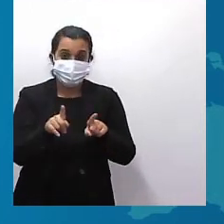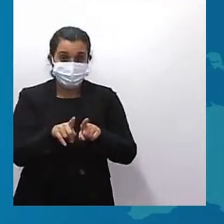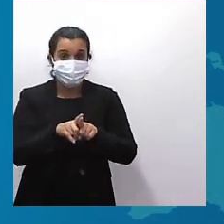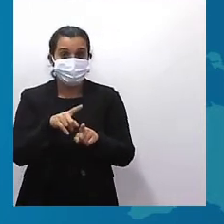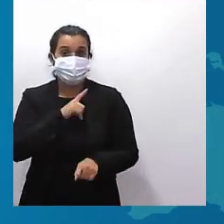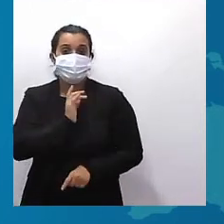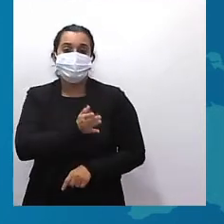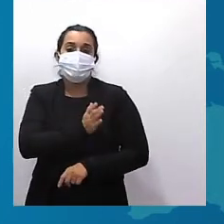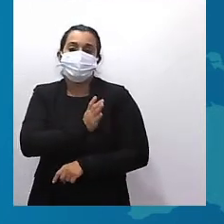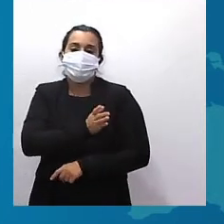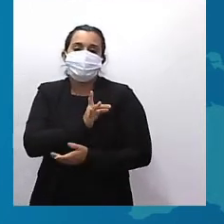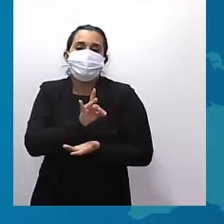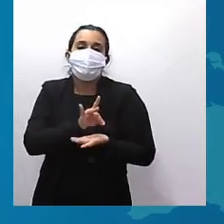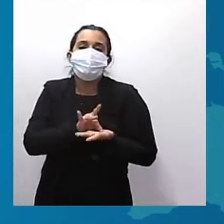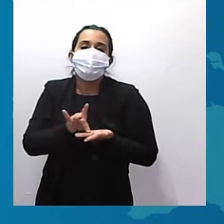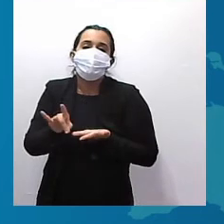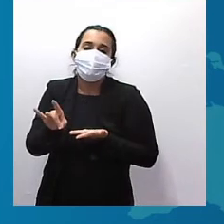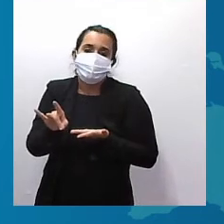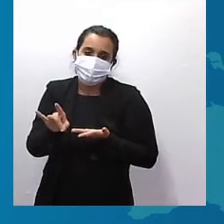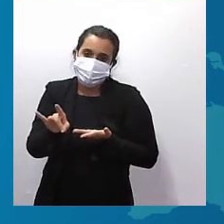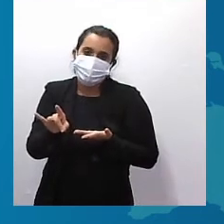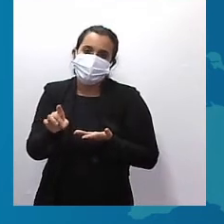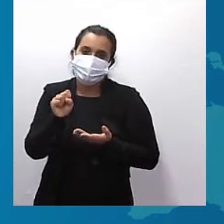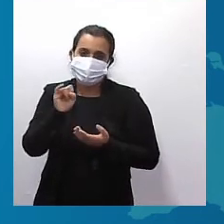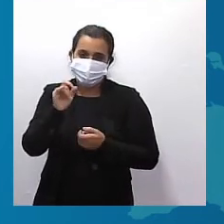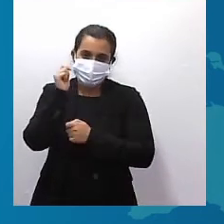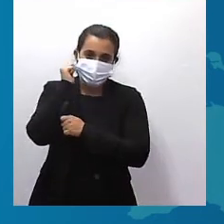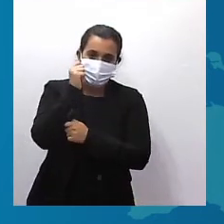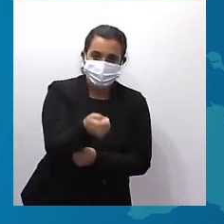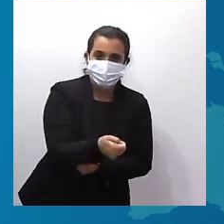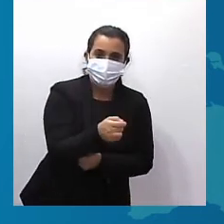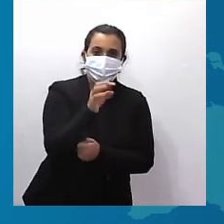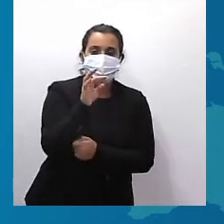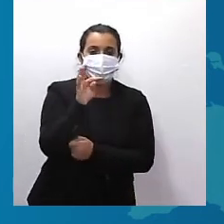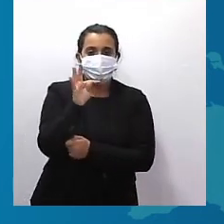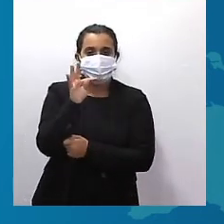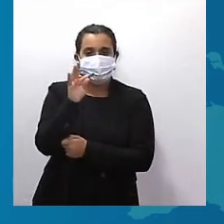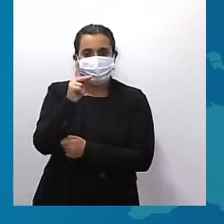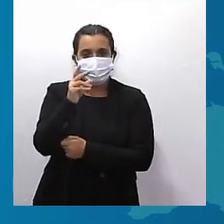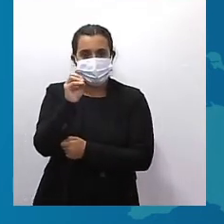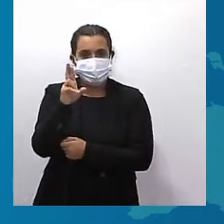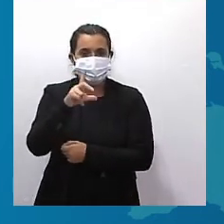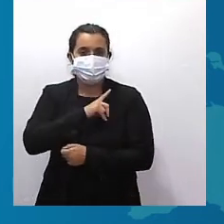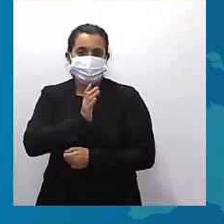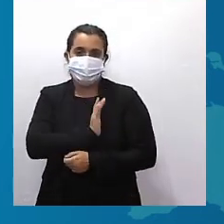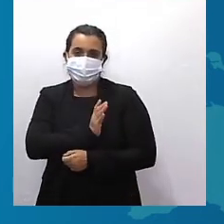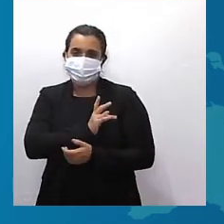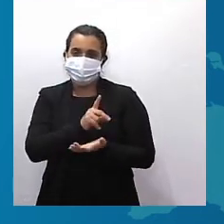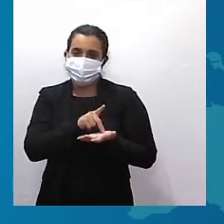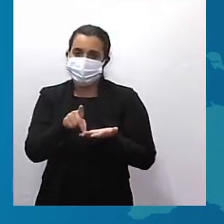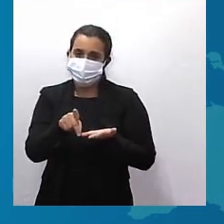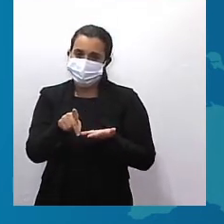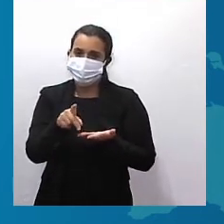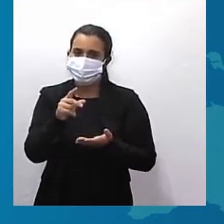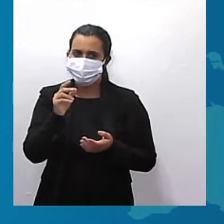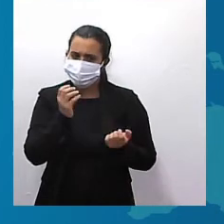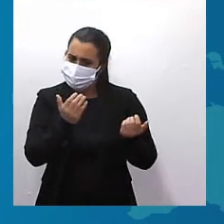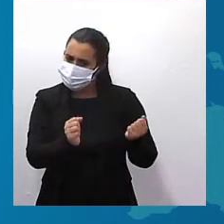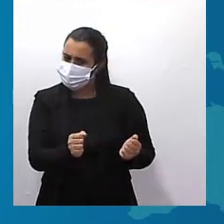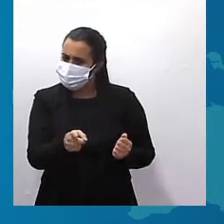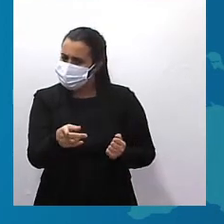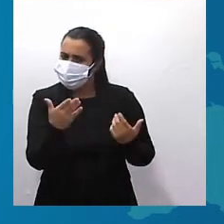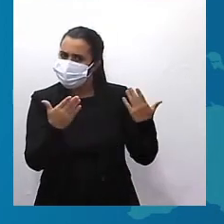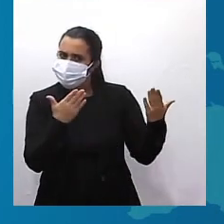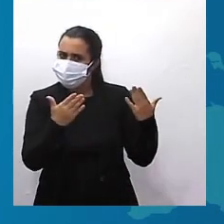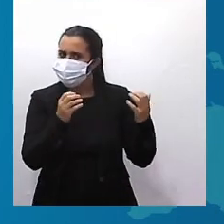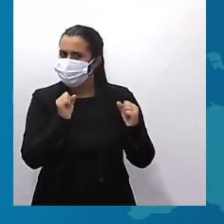coração puro, né? Para quem for segurar o martelo de Thor tem que ter o coração puro. Sugere-se que ela tenha. Caso ela não tenha, de